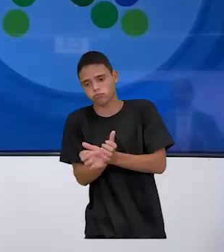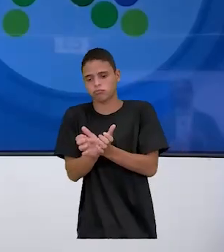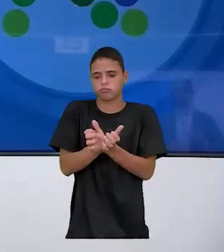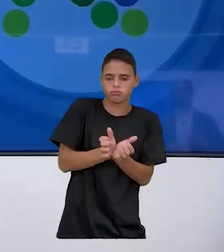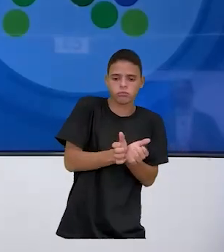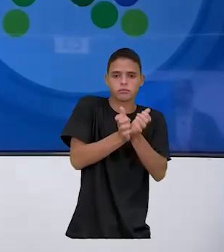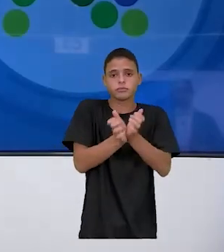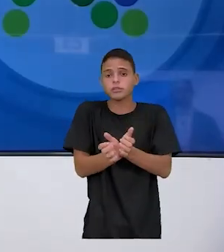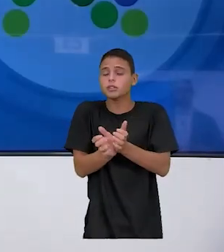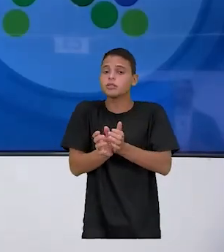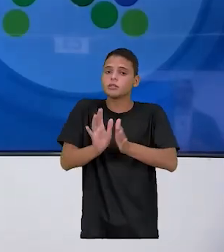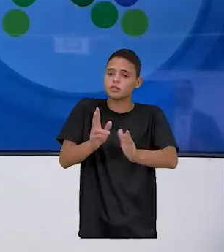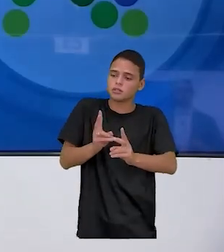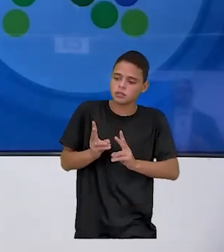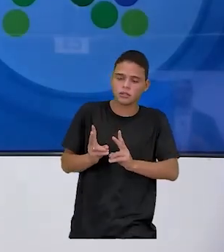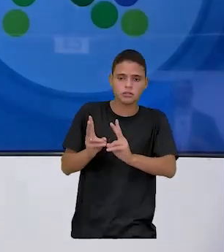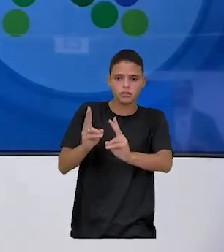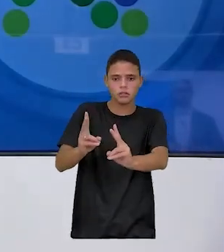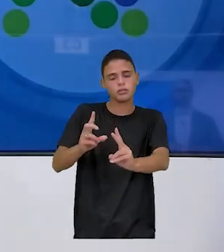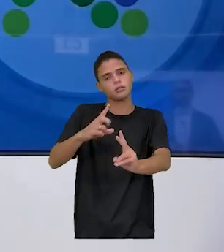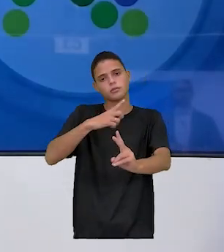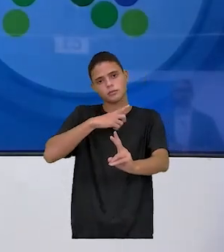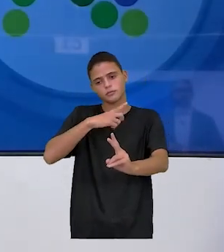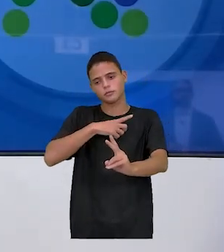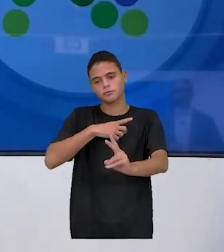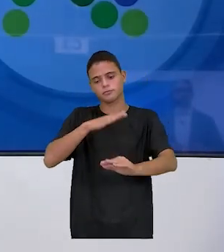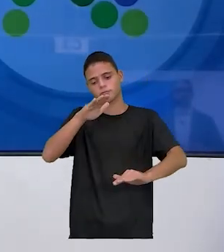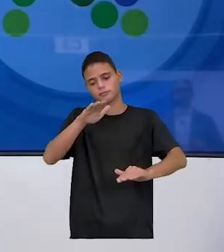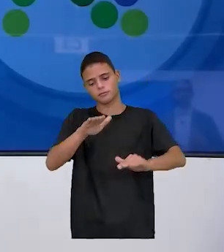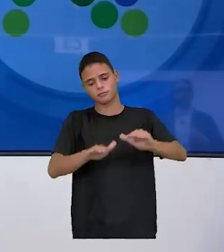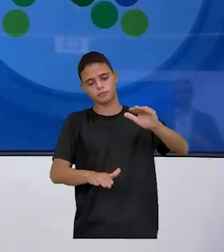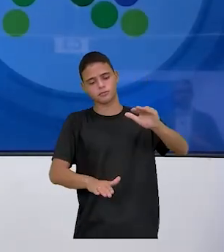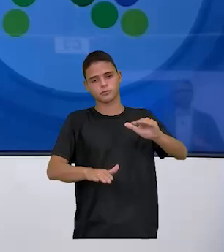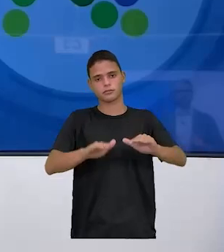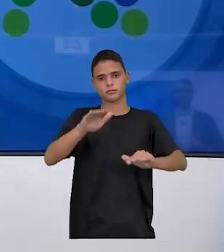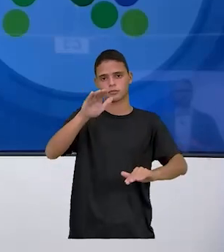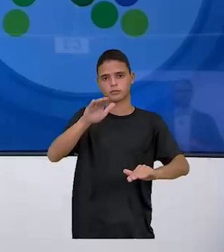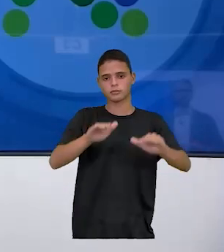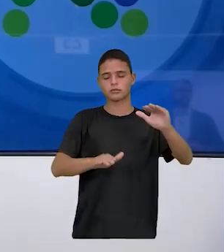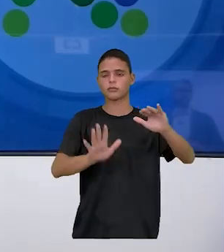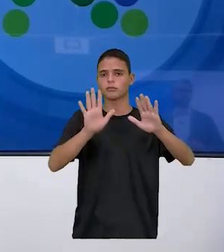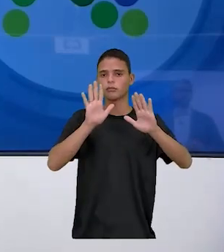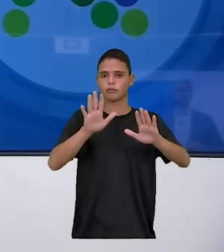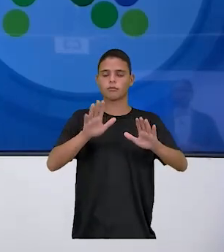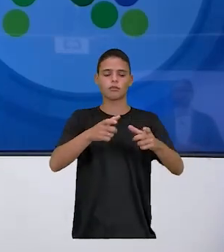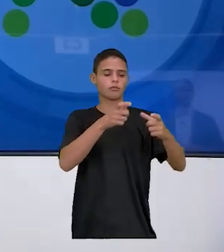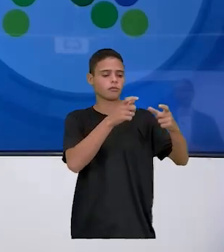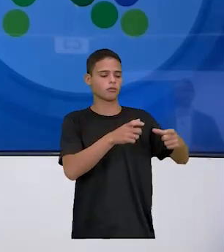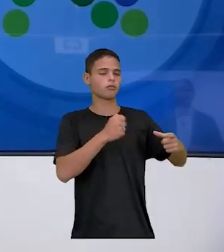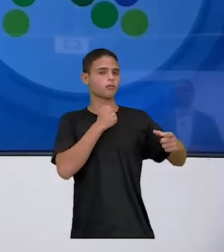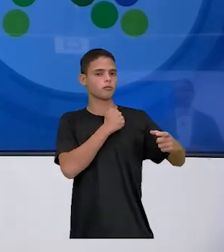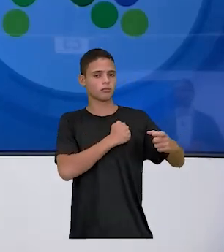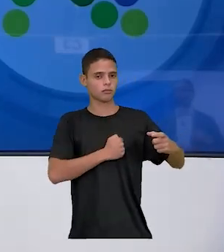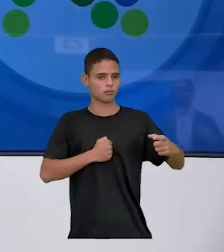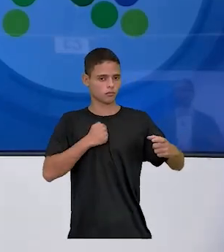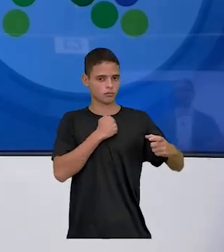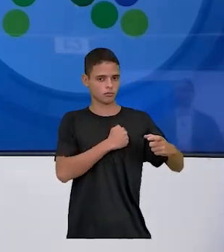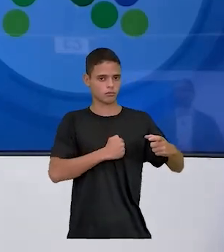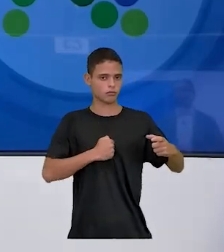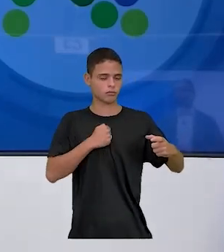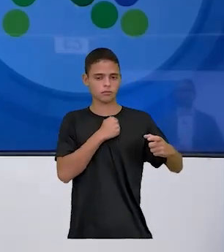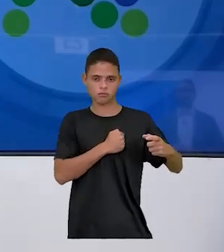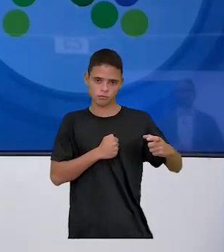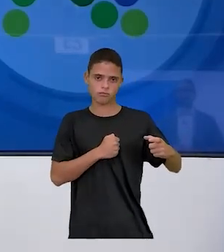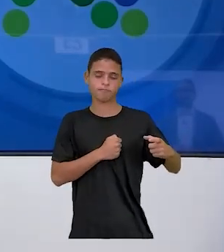desigualdade social, mas é aquele lugar que é o lugar da saudade dele. Ele sentindo saudade, porque ele está em outro lugar, e